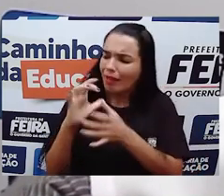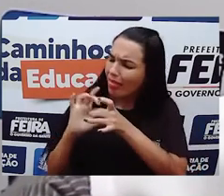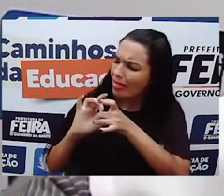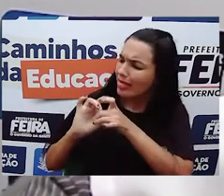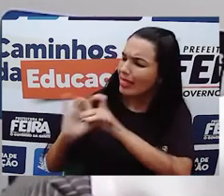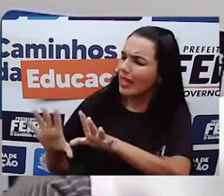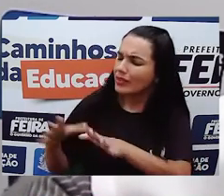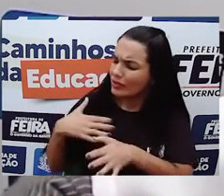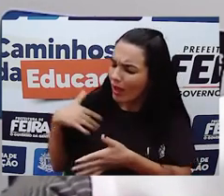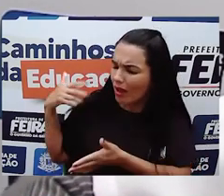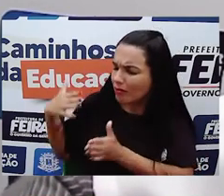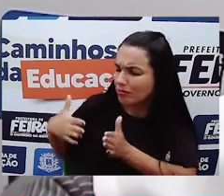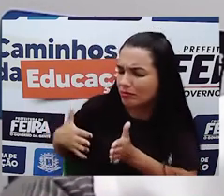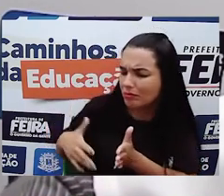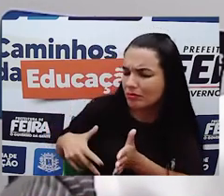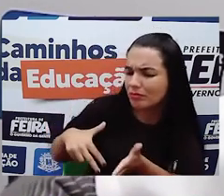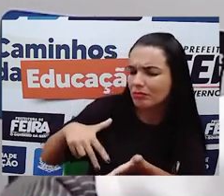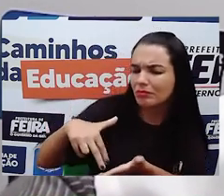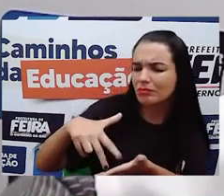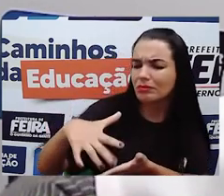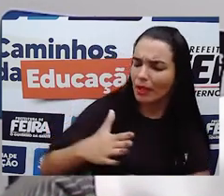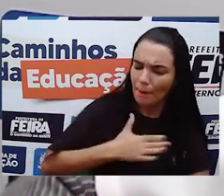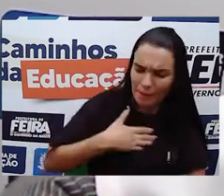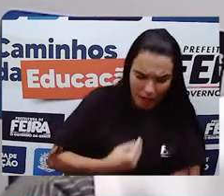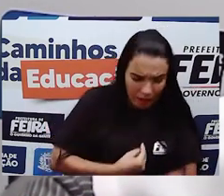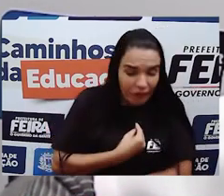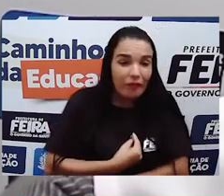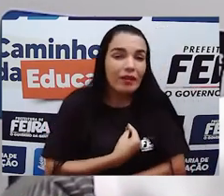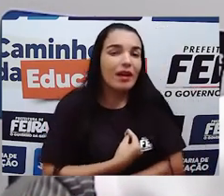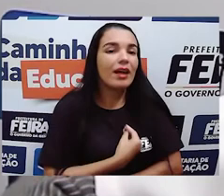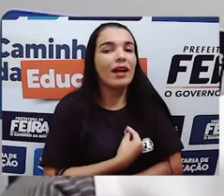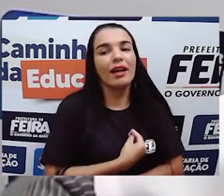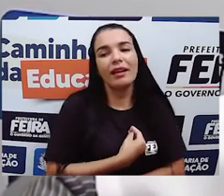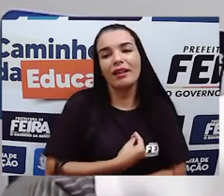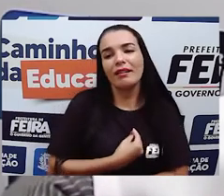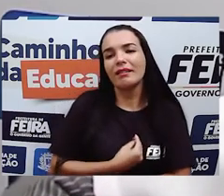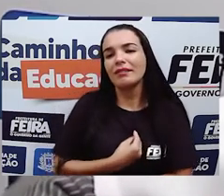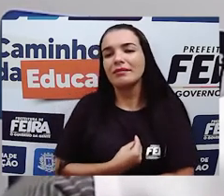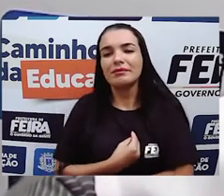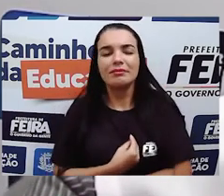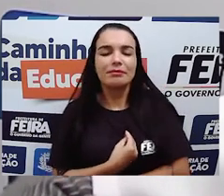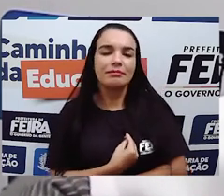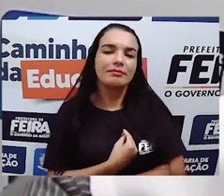deixem que eu decida a minha vida.